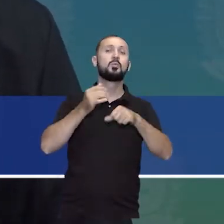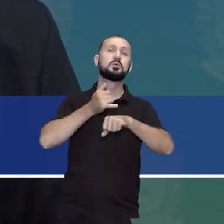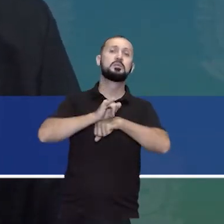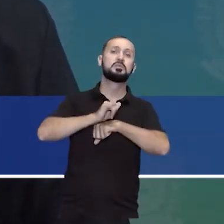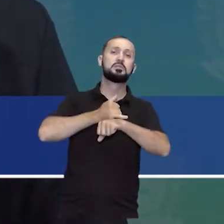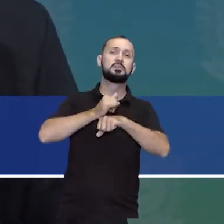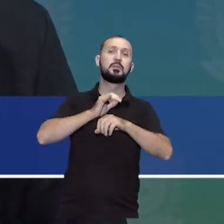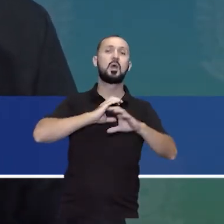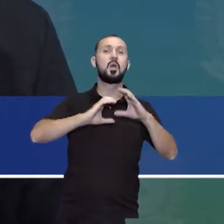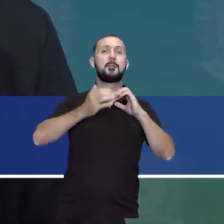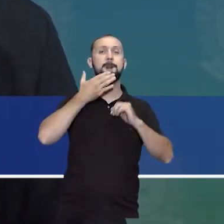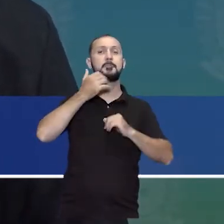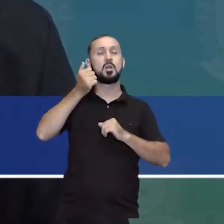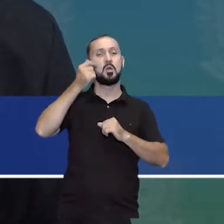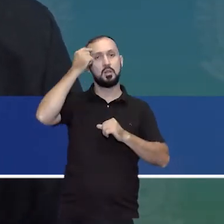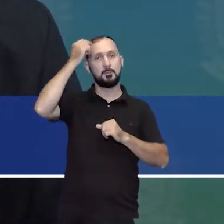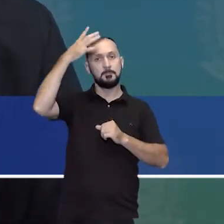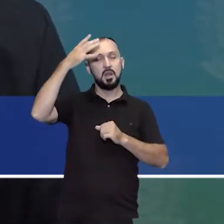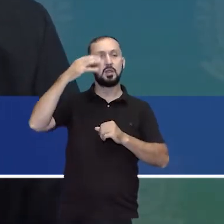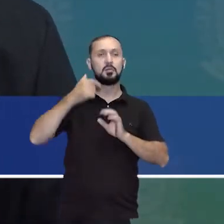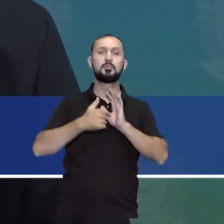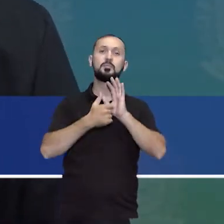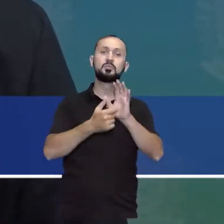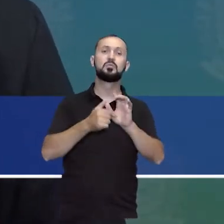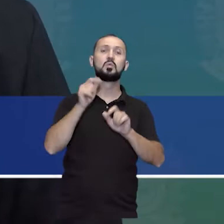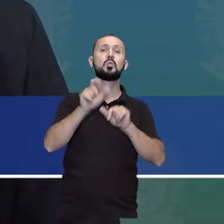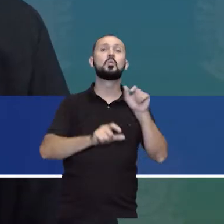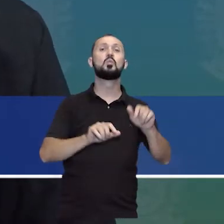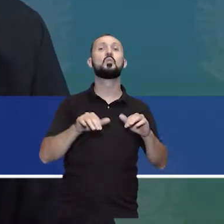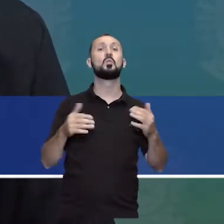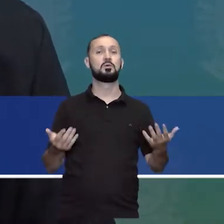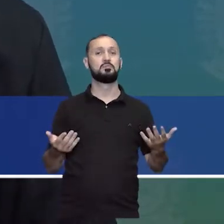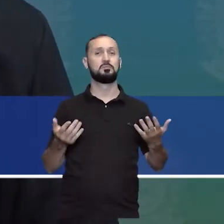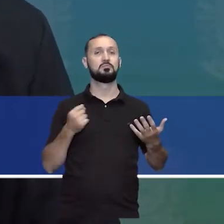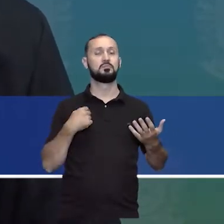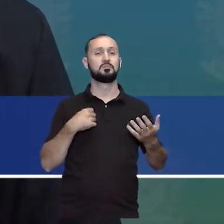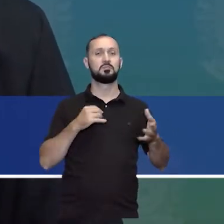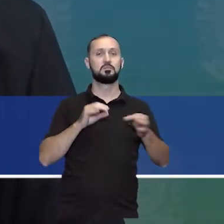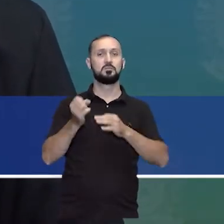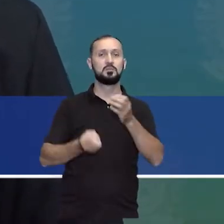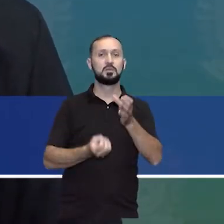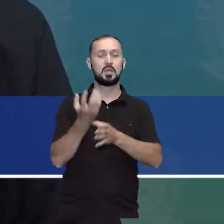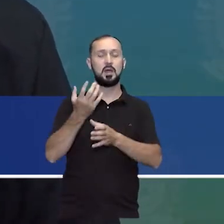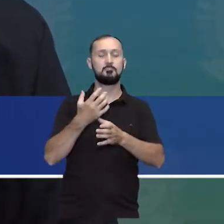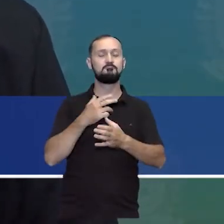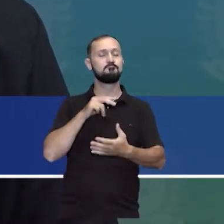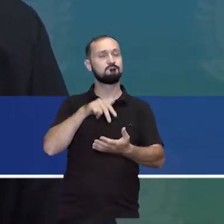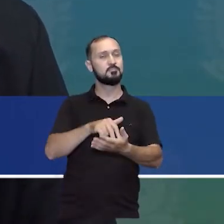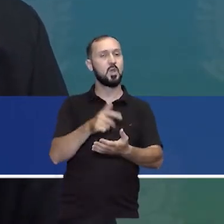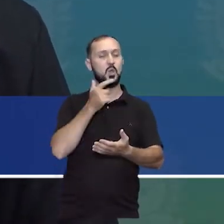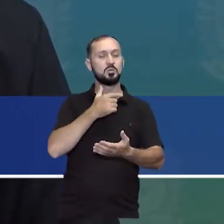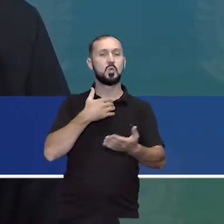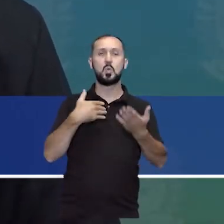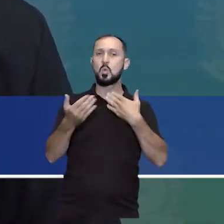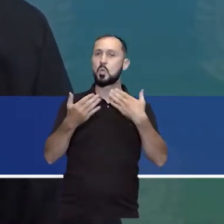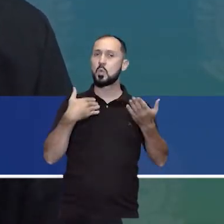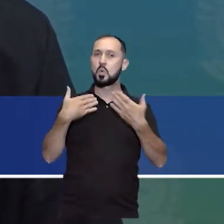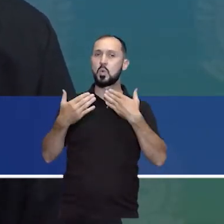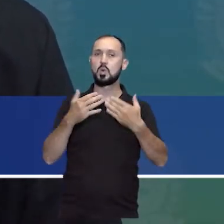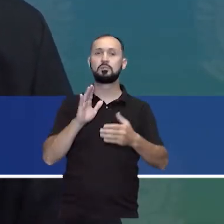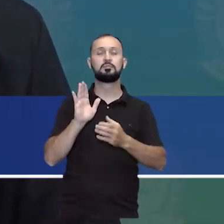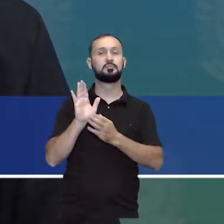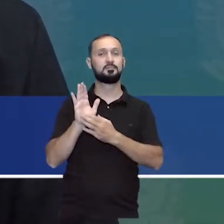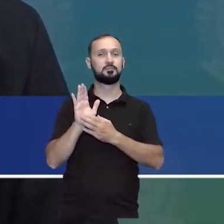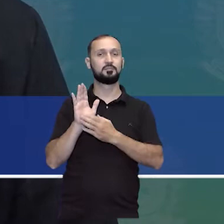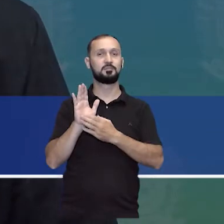a respeito de estratégias para comunicar melhor as suas ideias, definir o seu público-alvo, né, estabelecer um bom discurso para